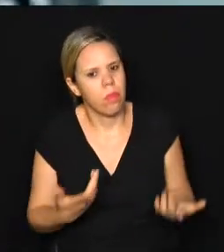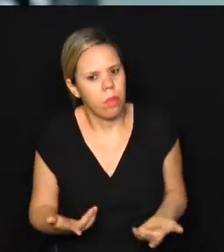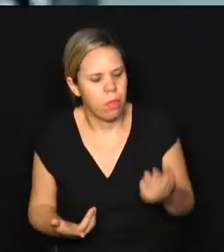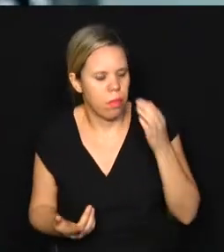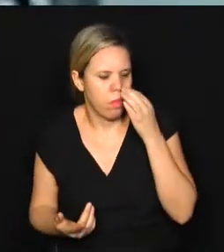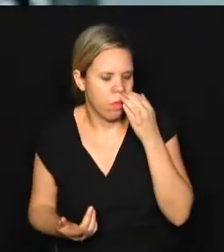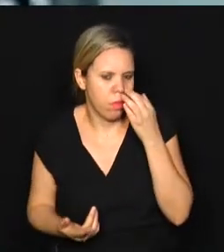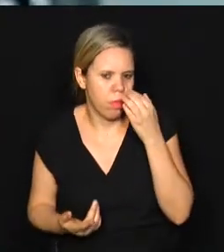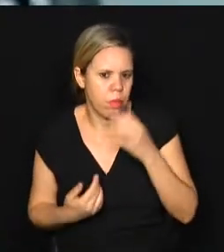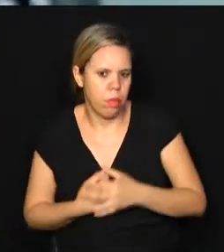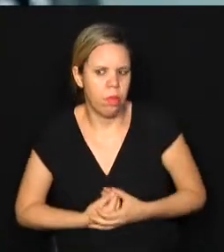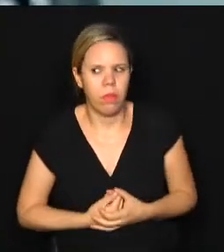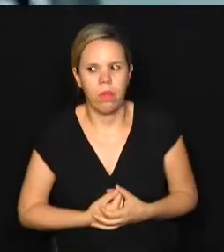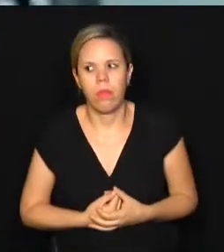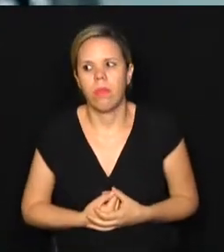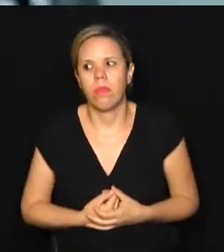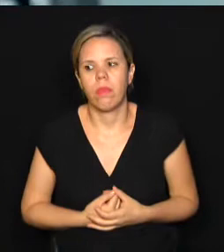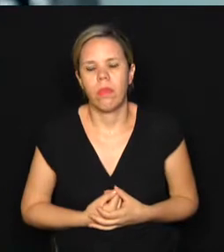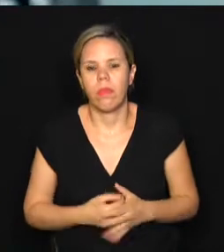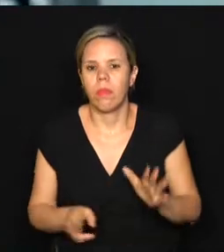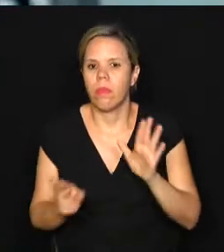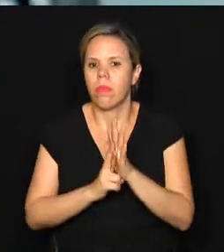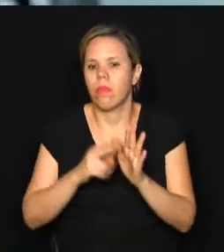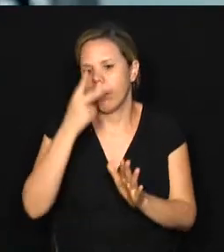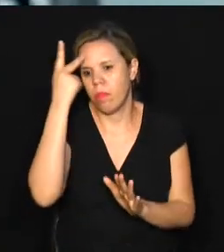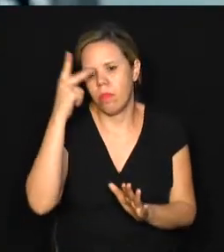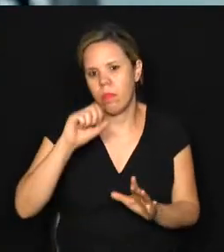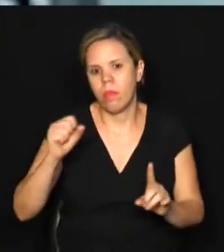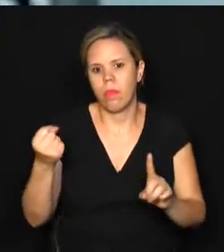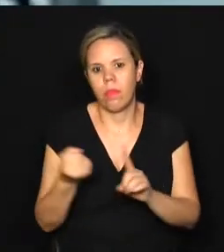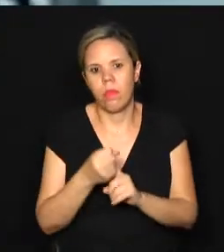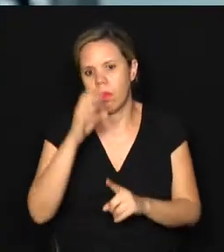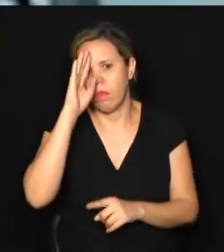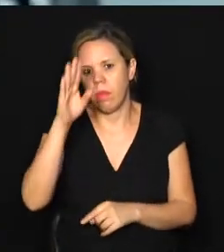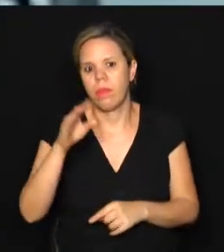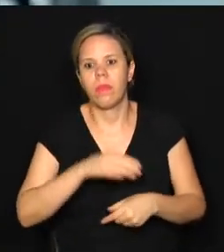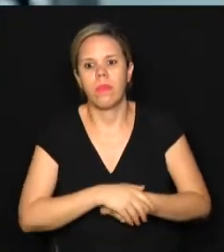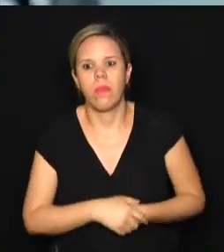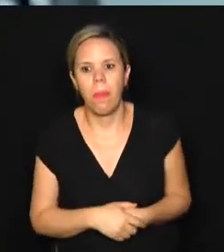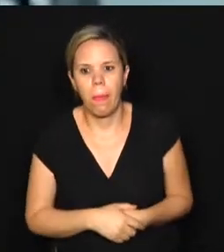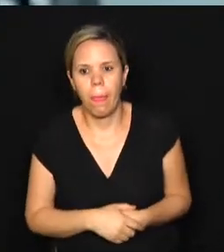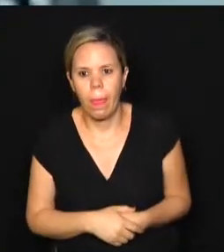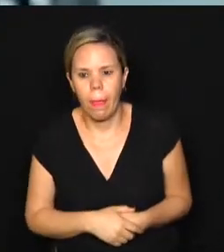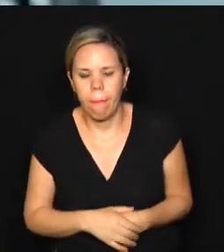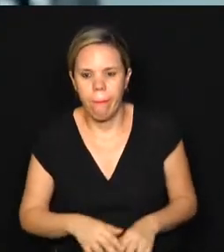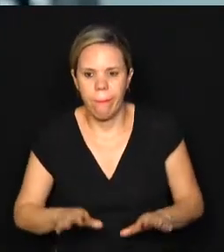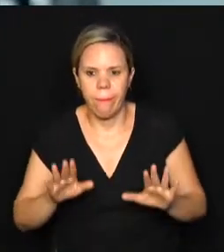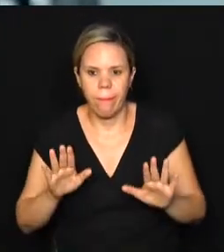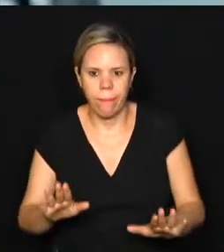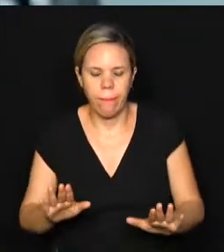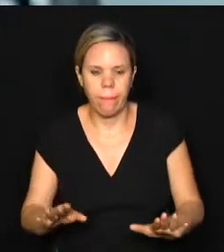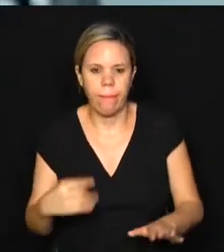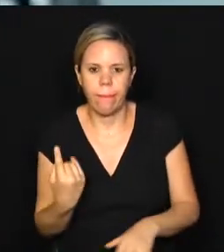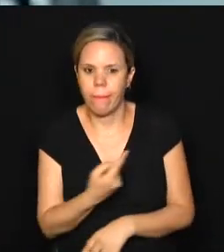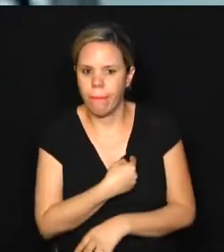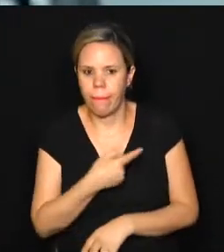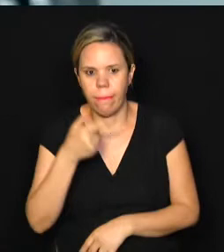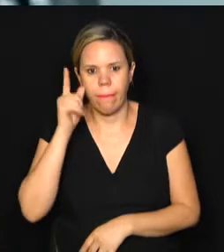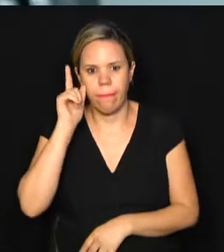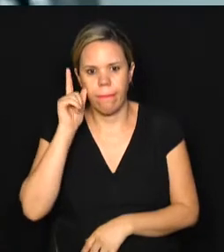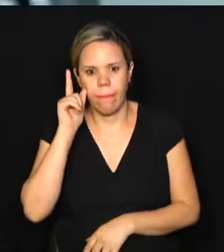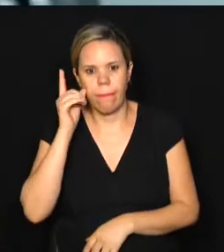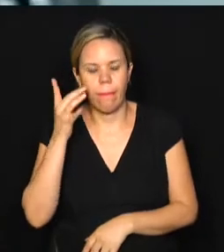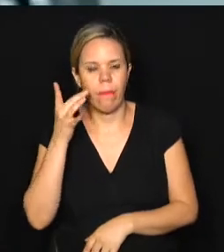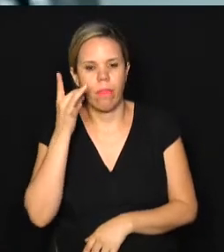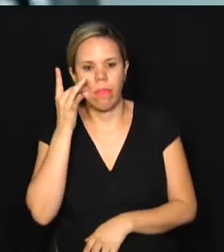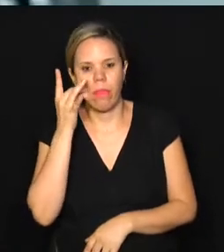essa a representação social que é fundamental. Mas o que nós ontem, com a presença do